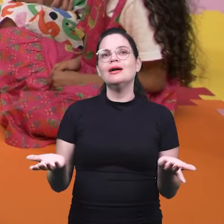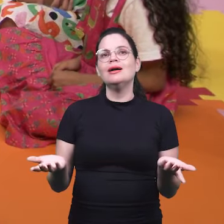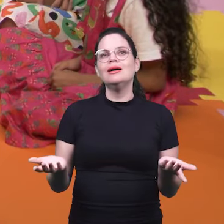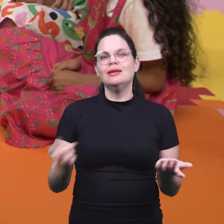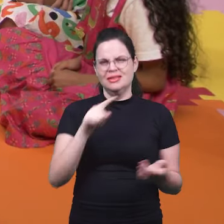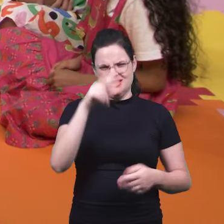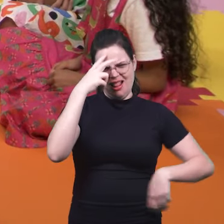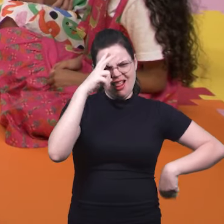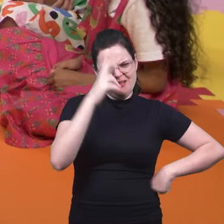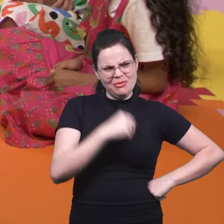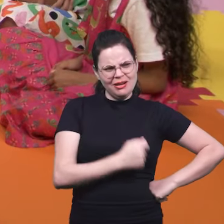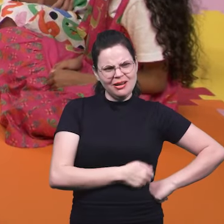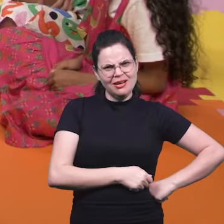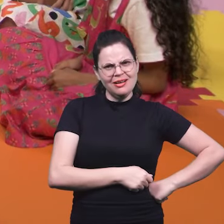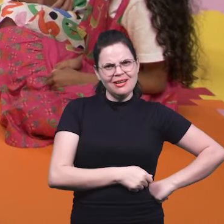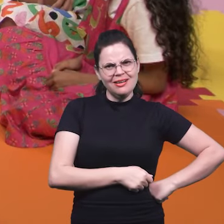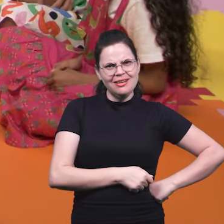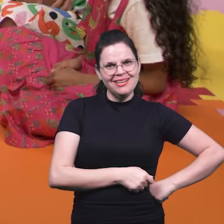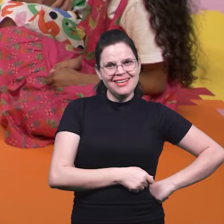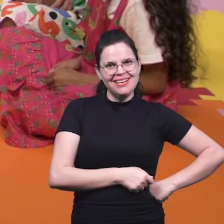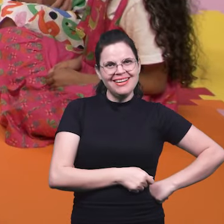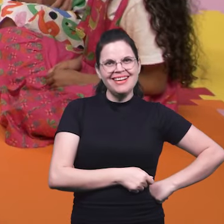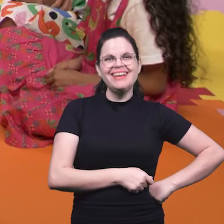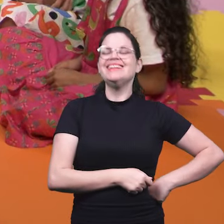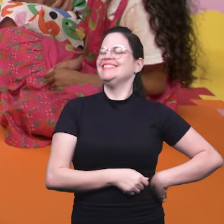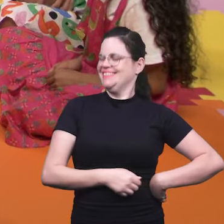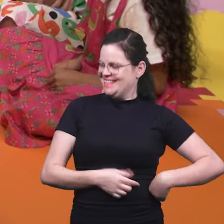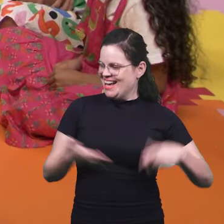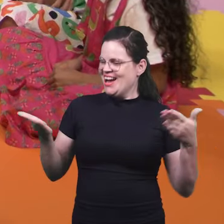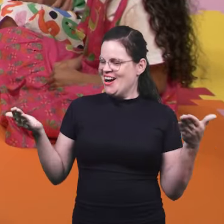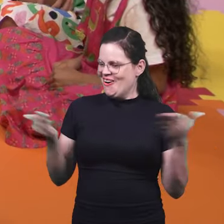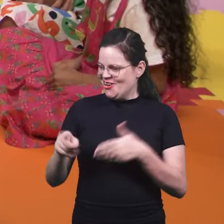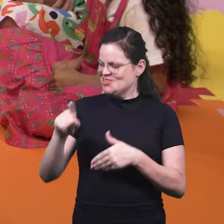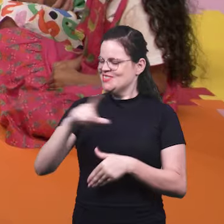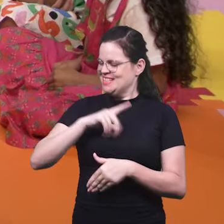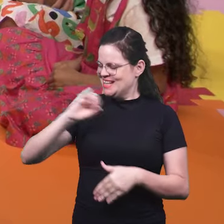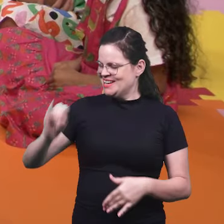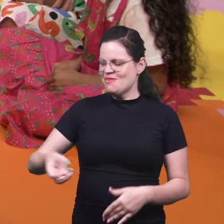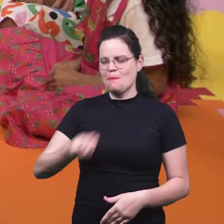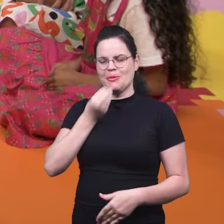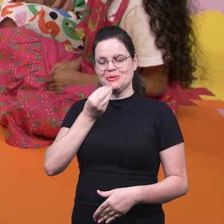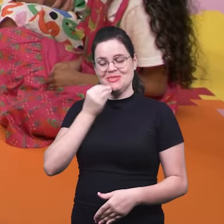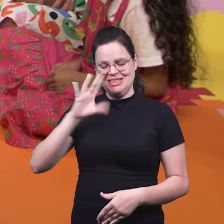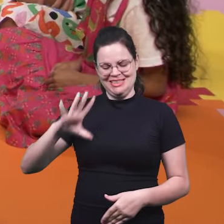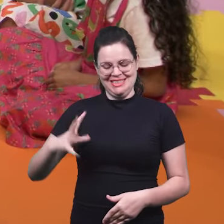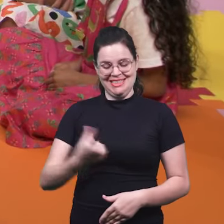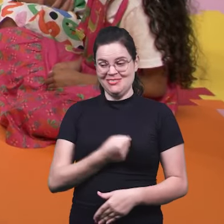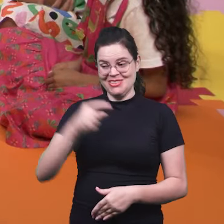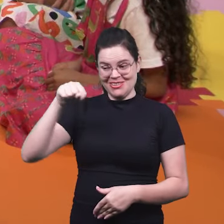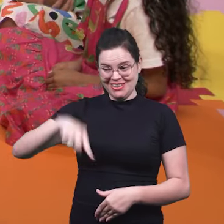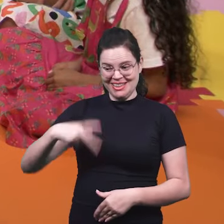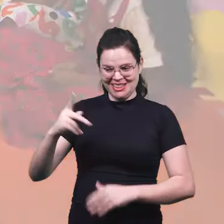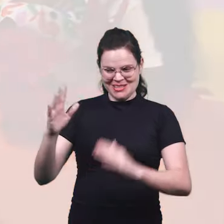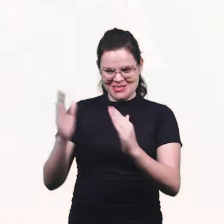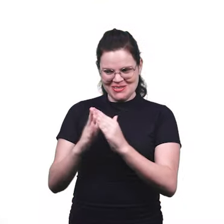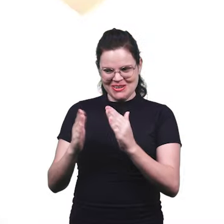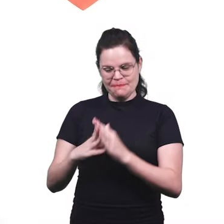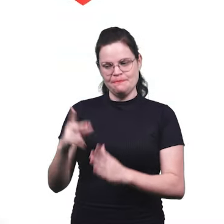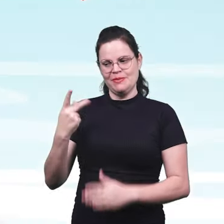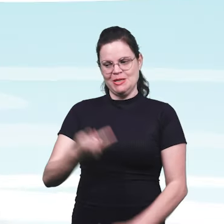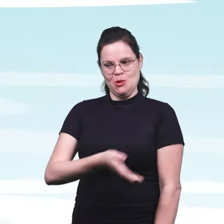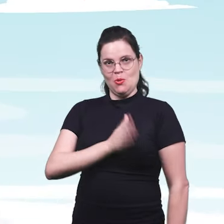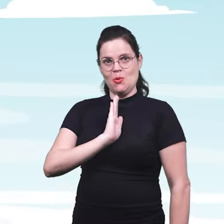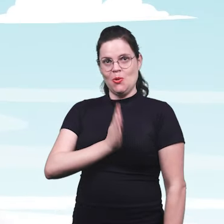disse vocês lembram hoje entrou Salvação em tua casa hoje entrou salvação n esta casa então o